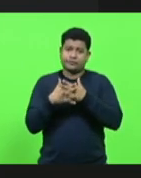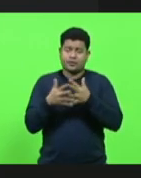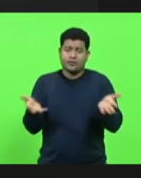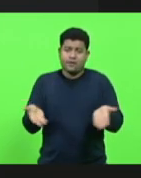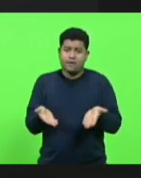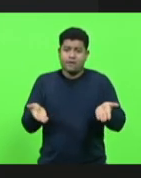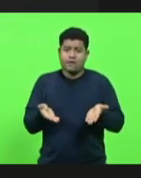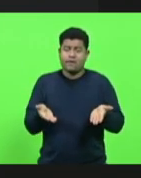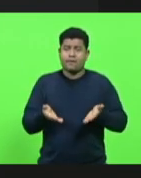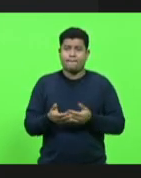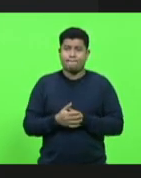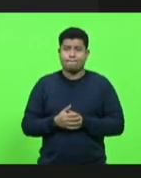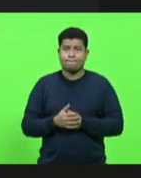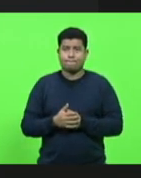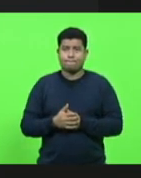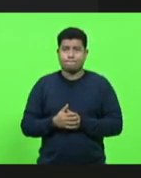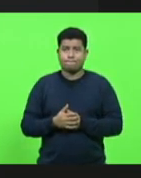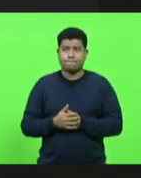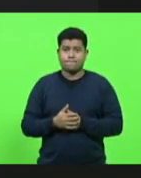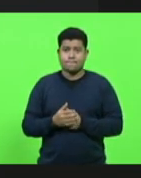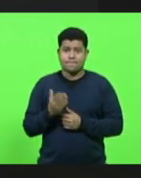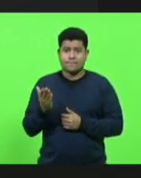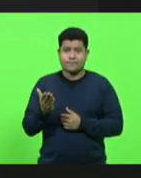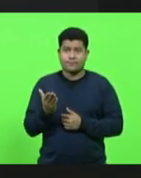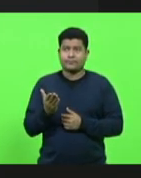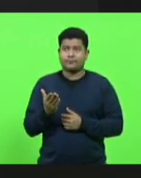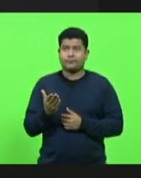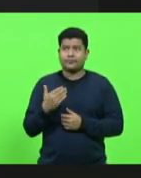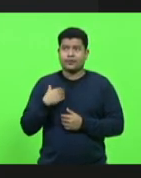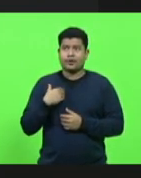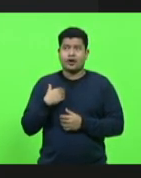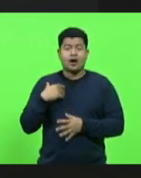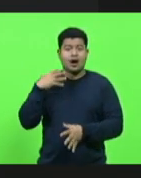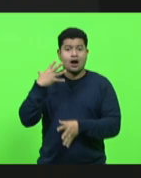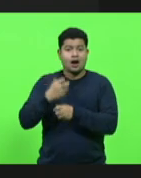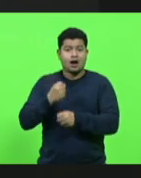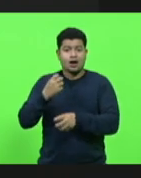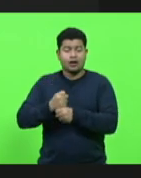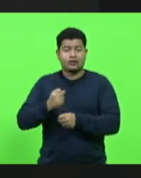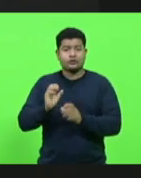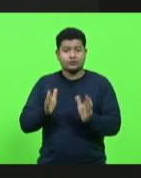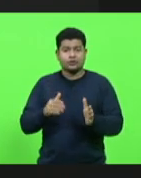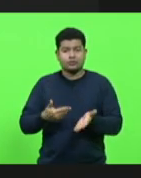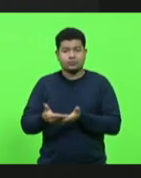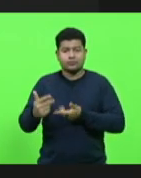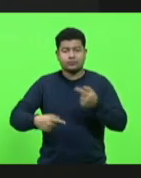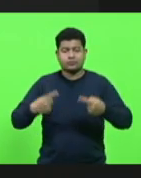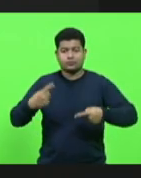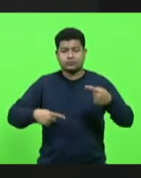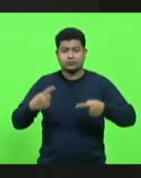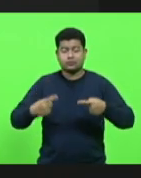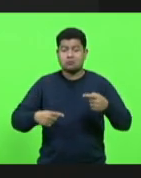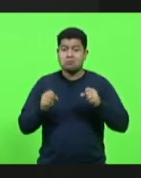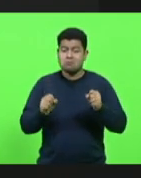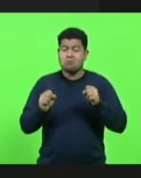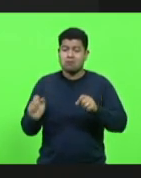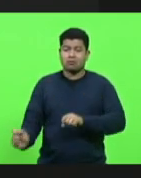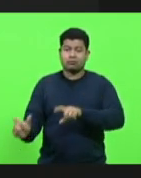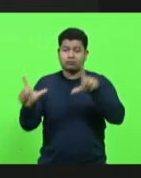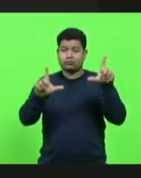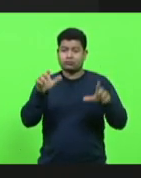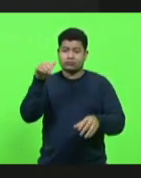fizeram. O senhor, quando o senhor pediu verificação de quórum, já estava em discussão. Posteriormente foi aberto a